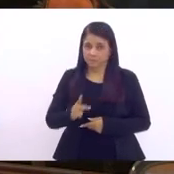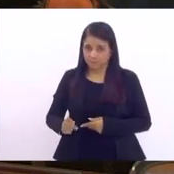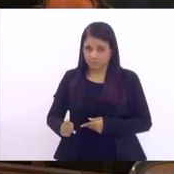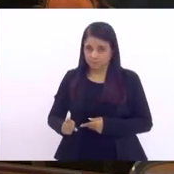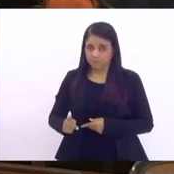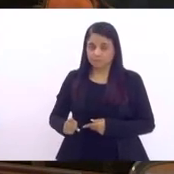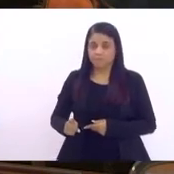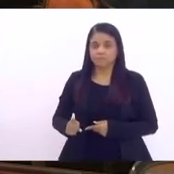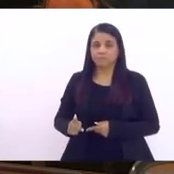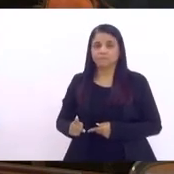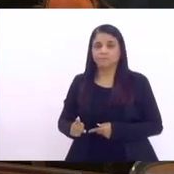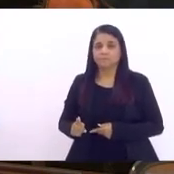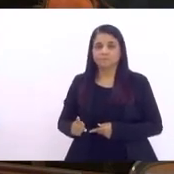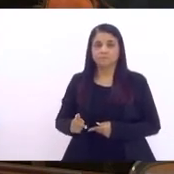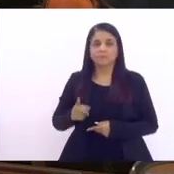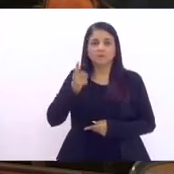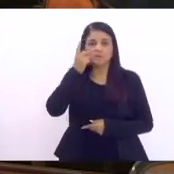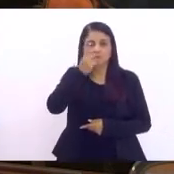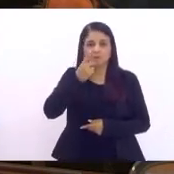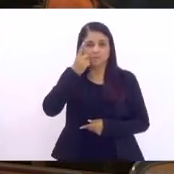deputado Rodrigo Bacelar,